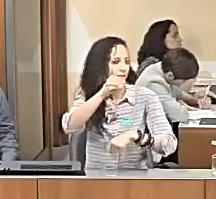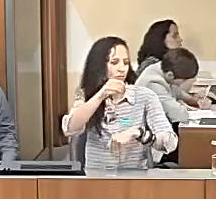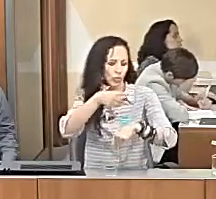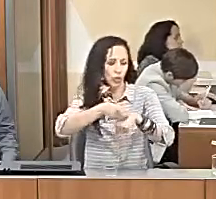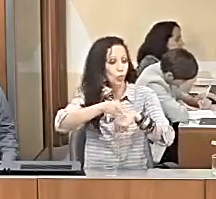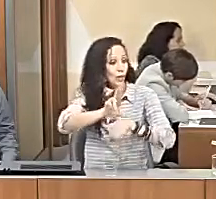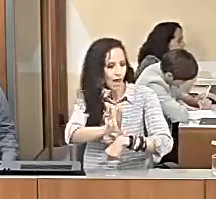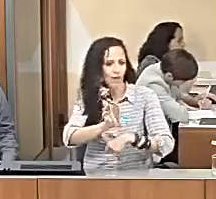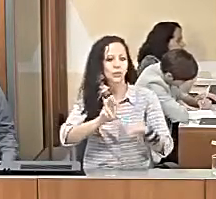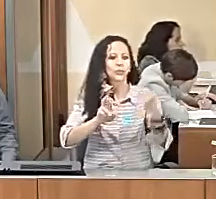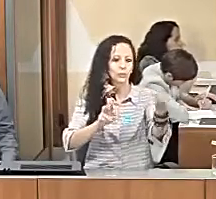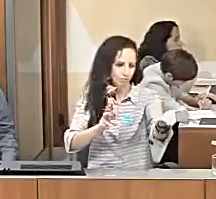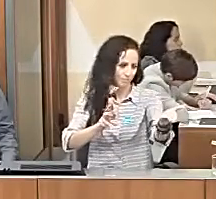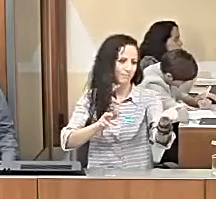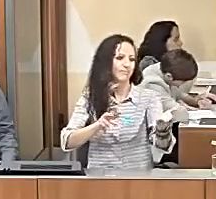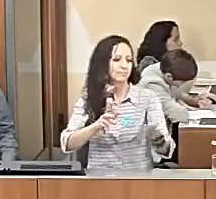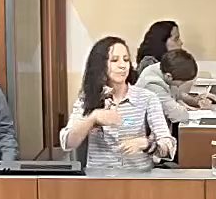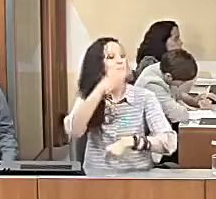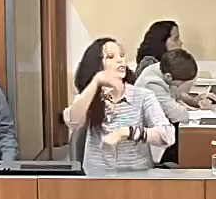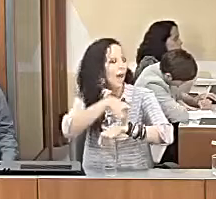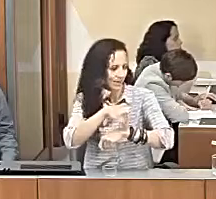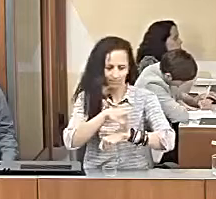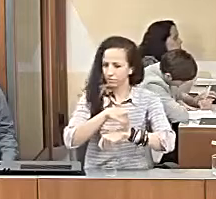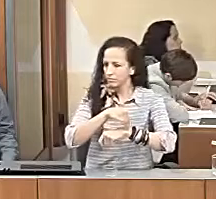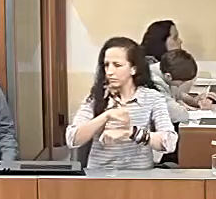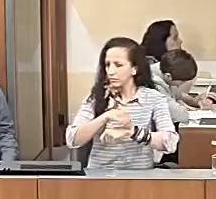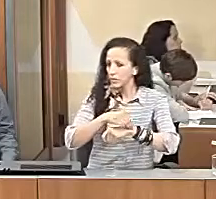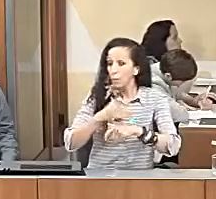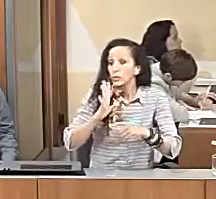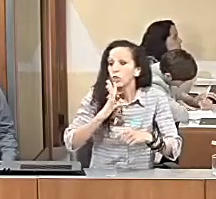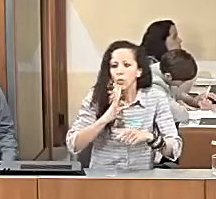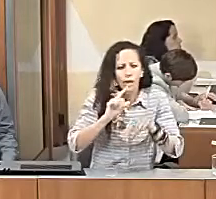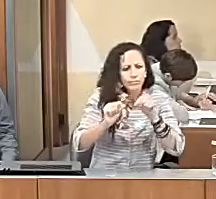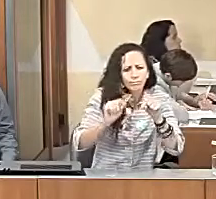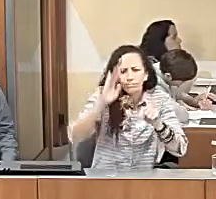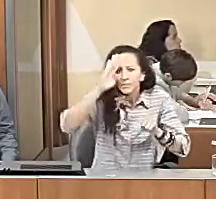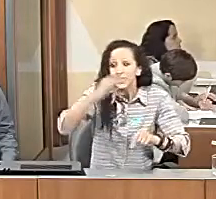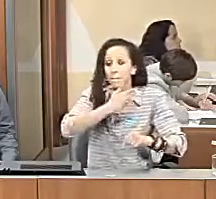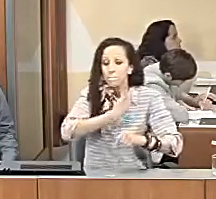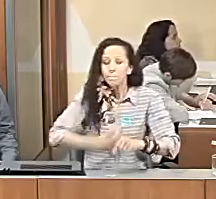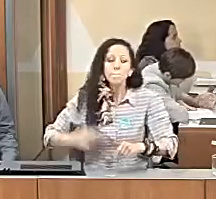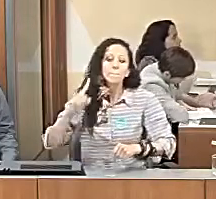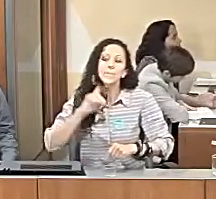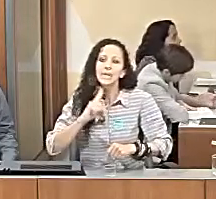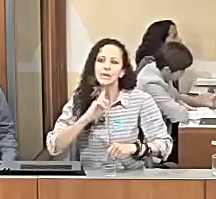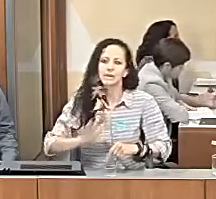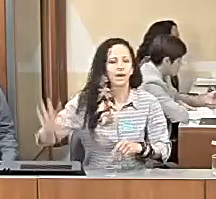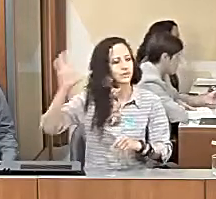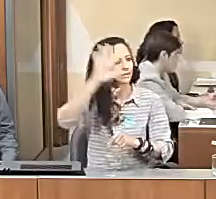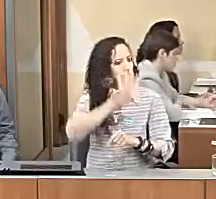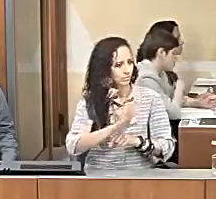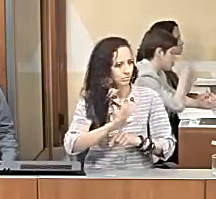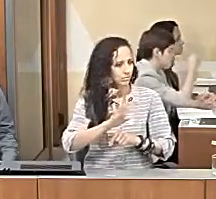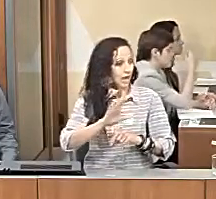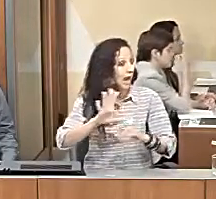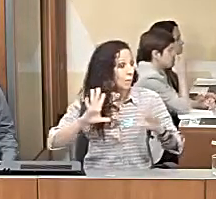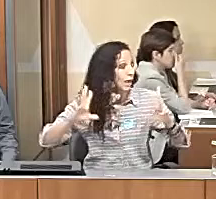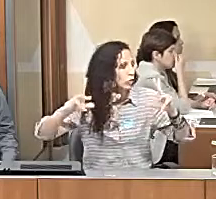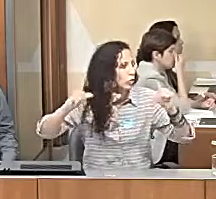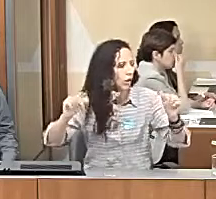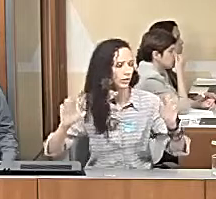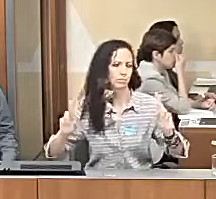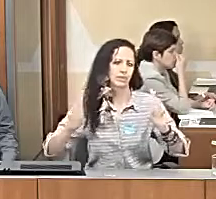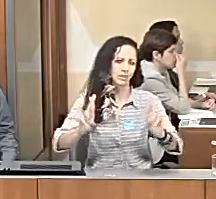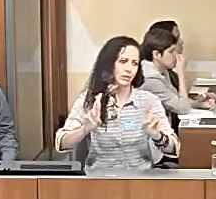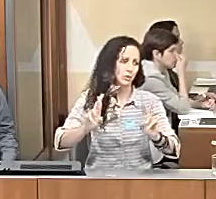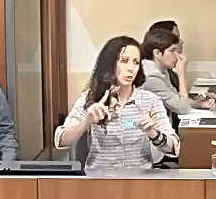aqui professores surdos, nós temos aqui, por exemplo, a Michele, que é professora da Universidade Federal de Minas Gerais.